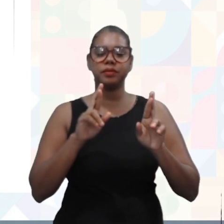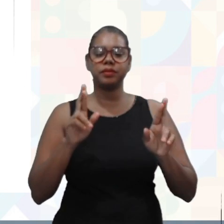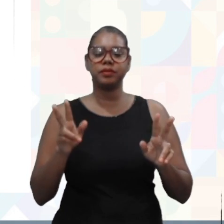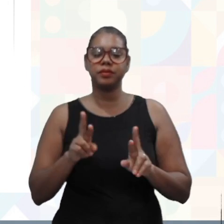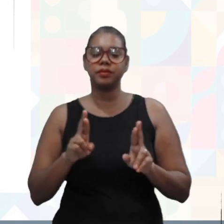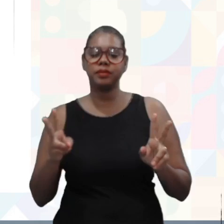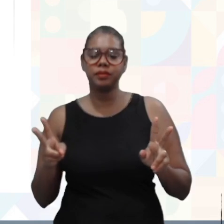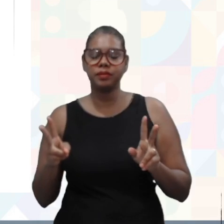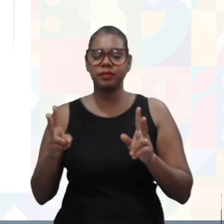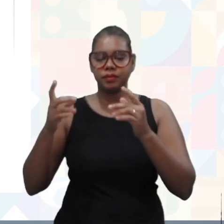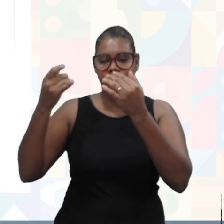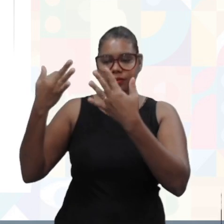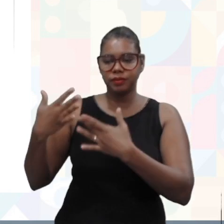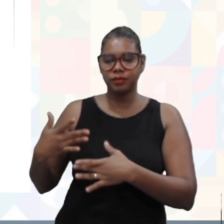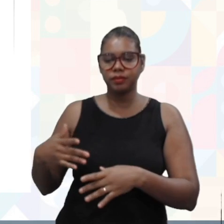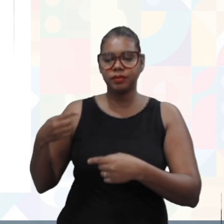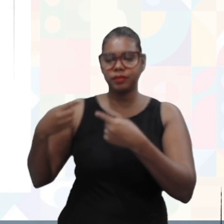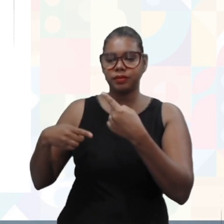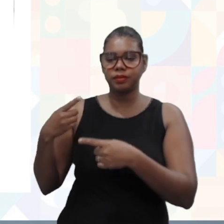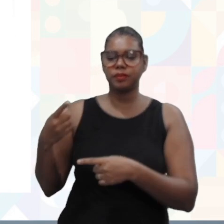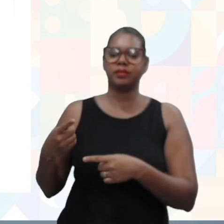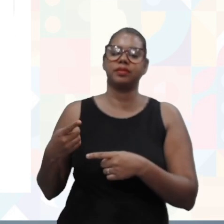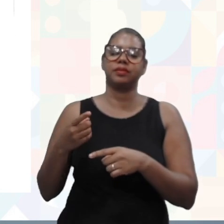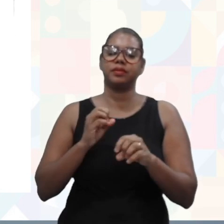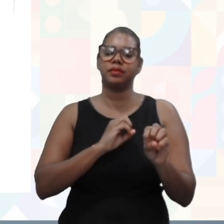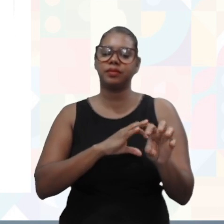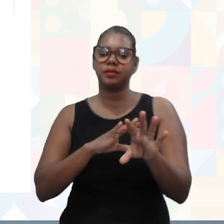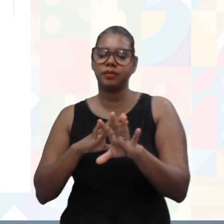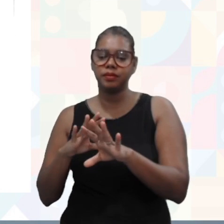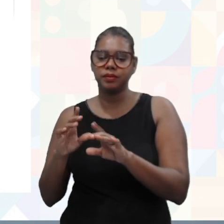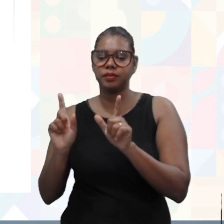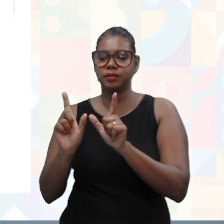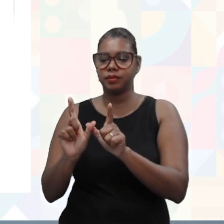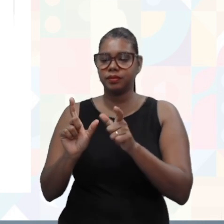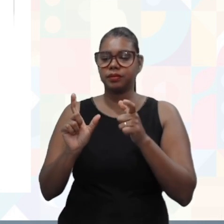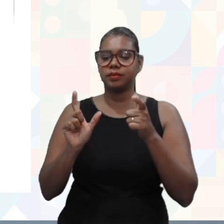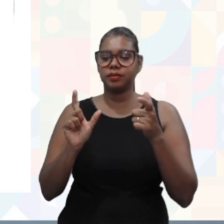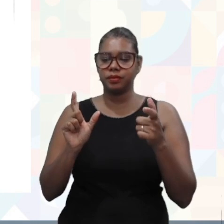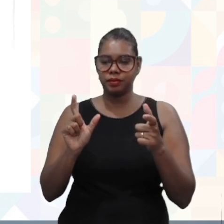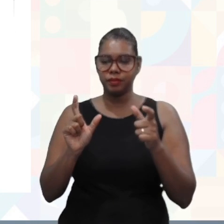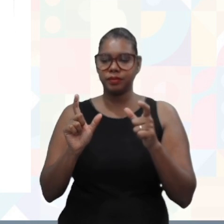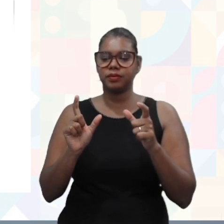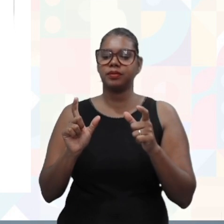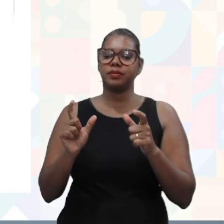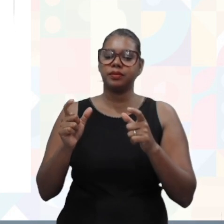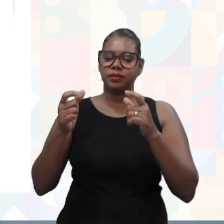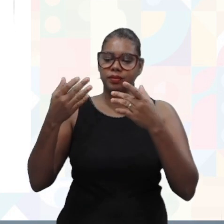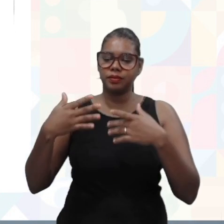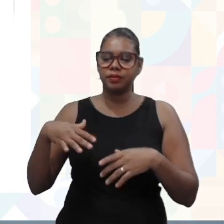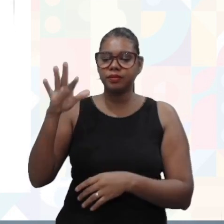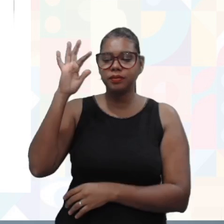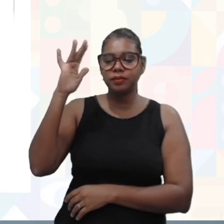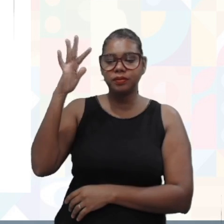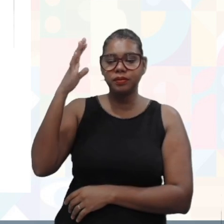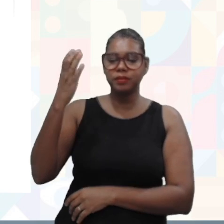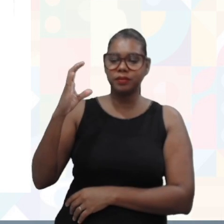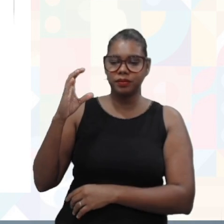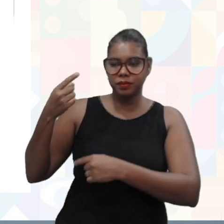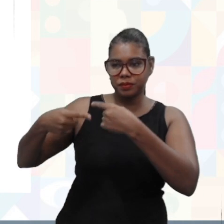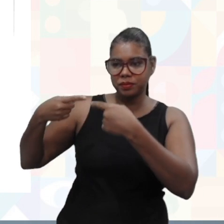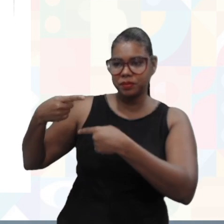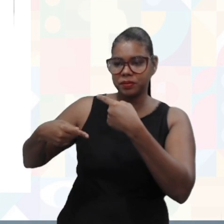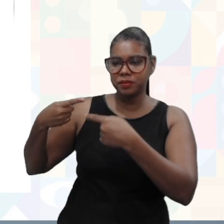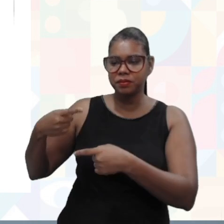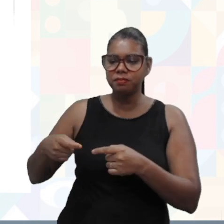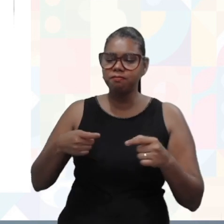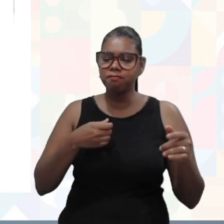de política educacional no singular e no maiúsculo, a gente está falando de um campo teórico da ciência política